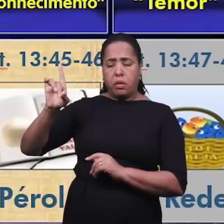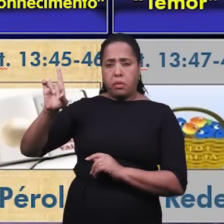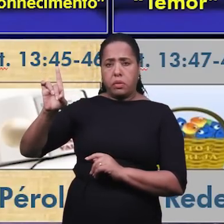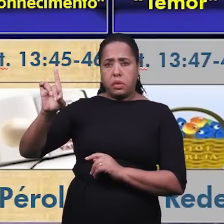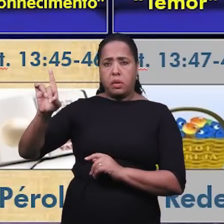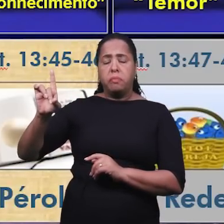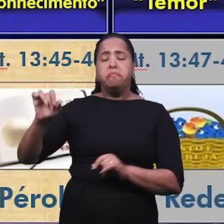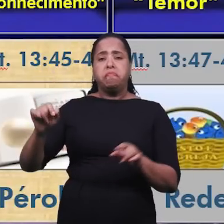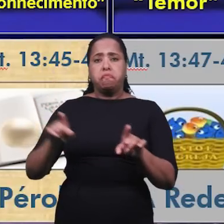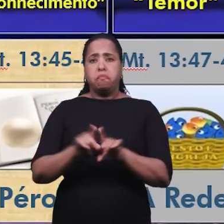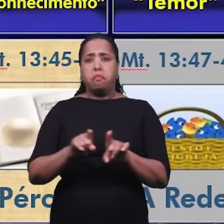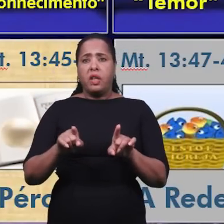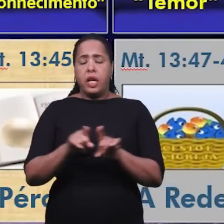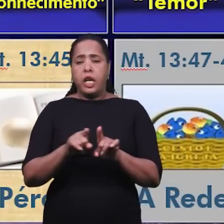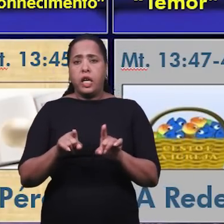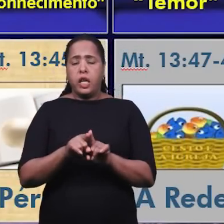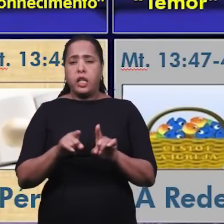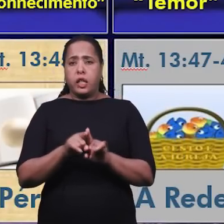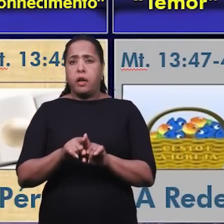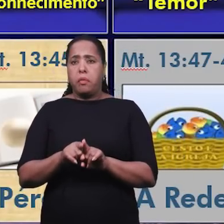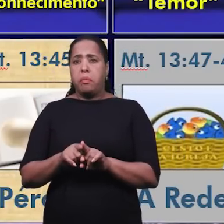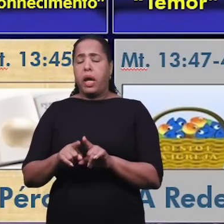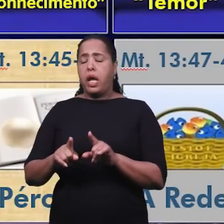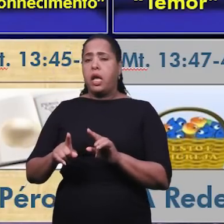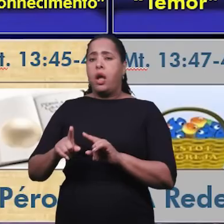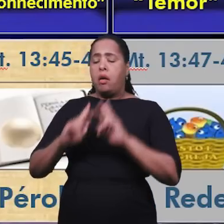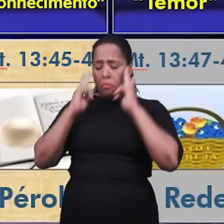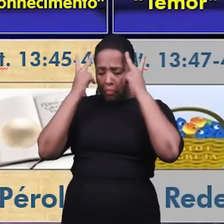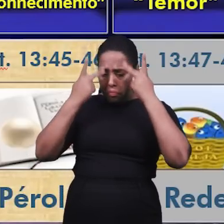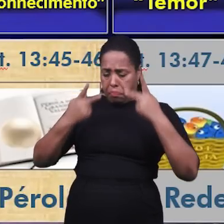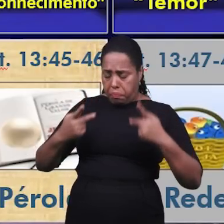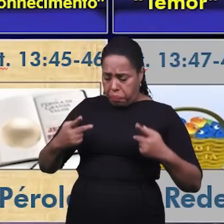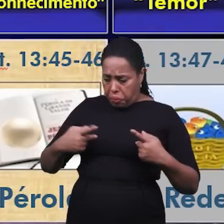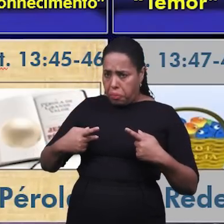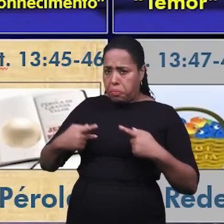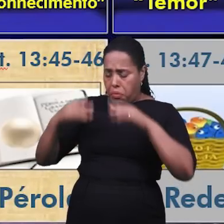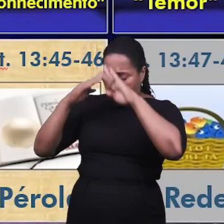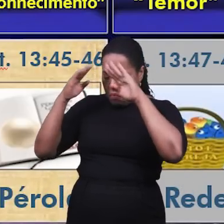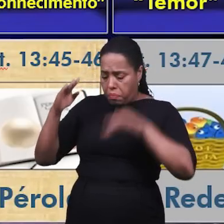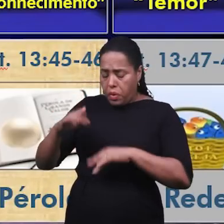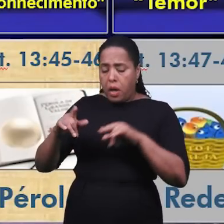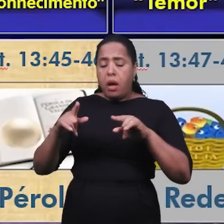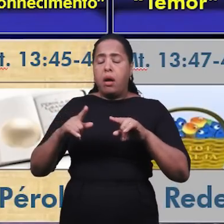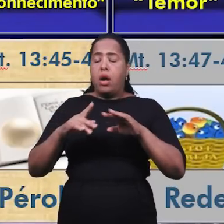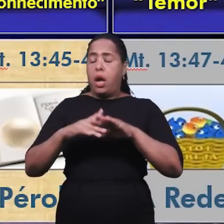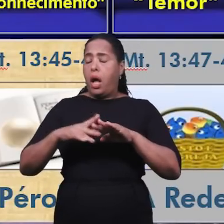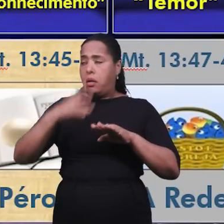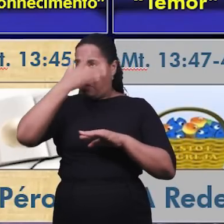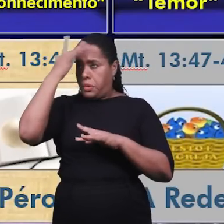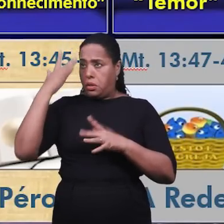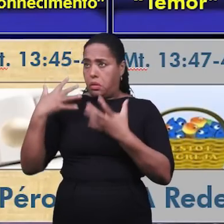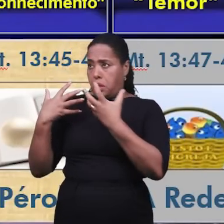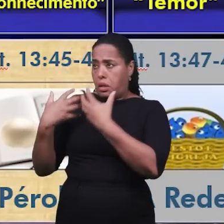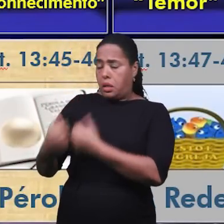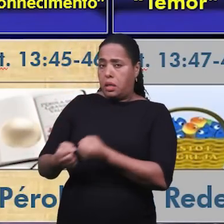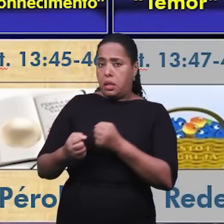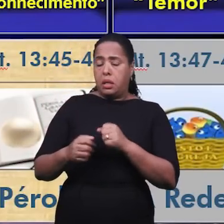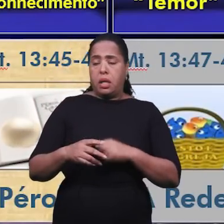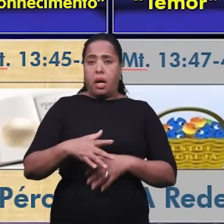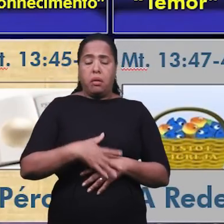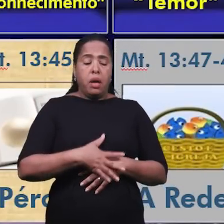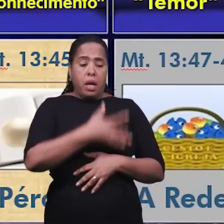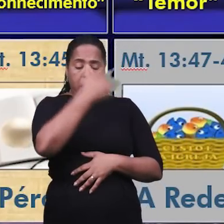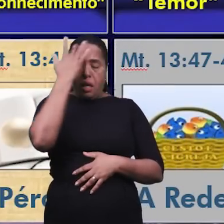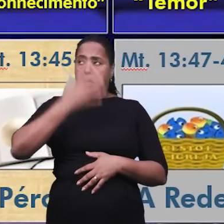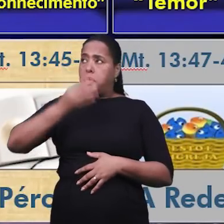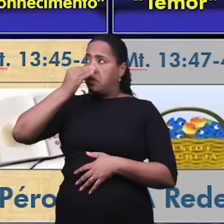com o homem e a rejeição do homem ao propósito dele, e também a aceitação. Aqueles que aceitaram